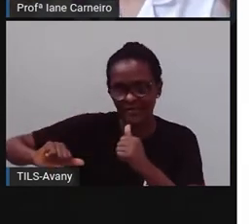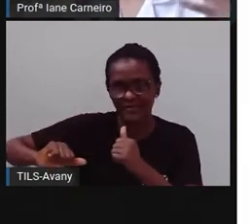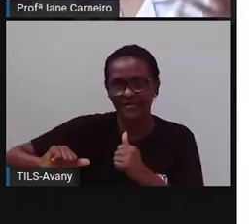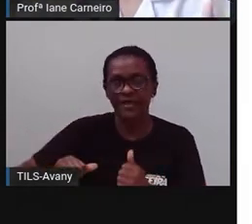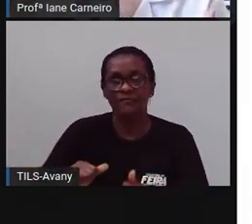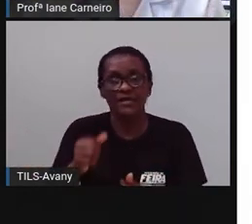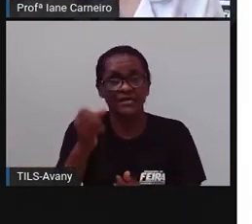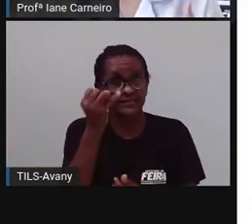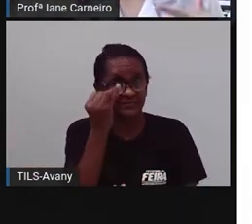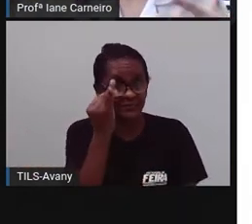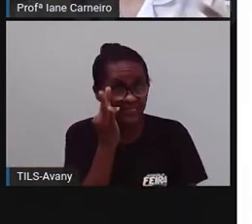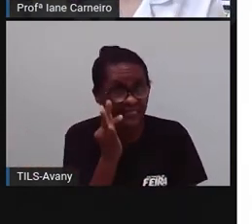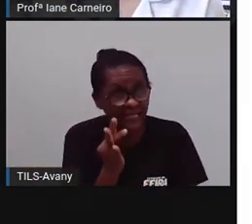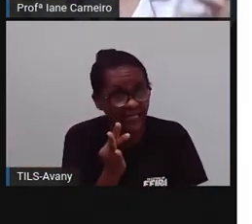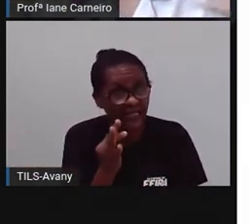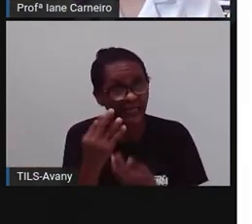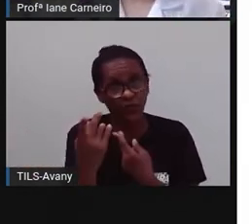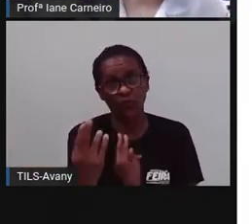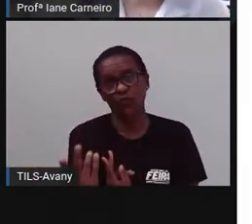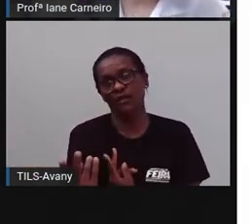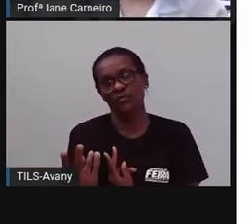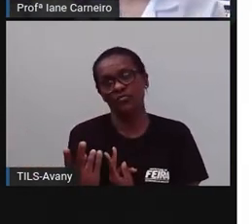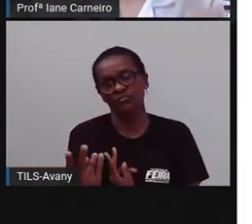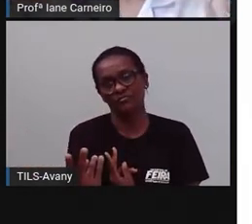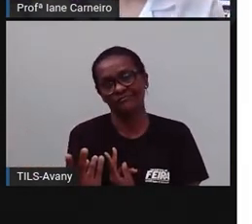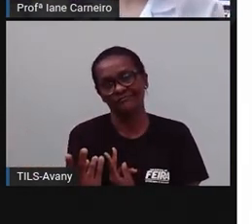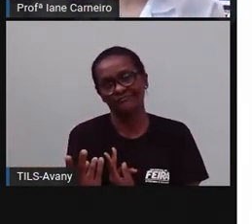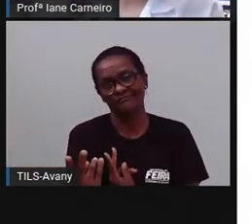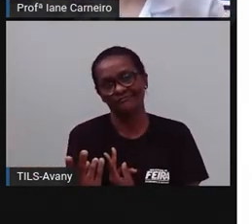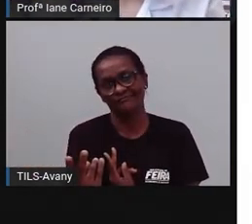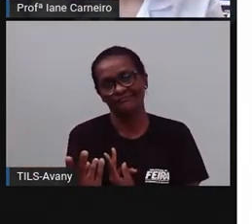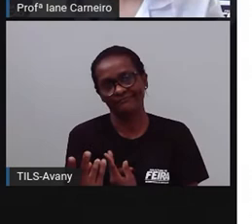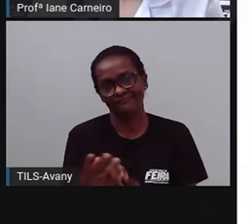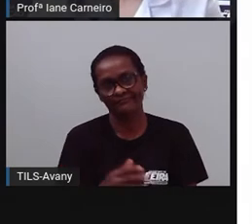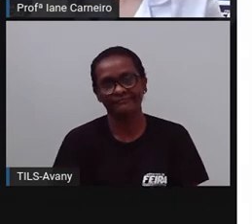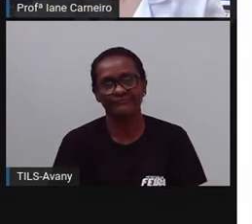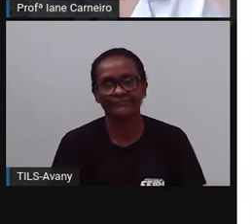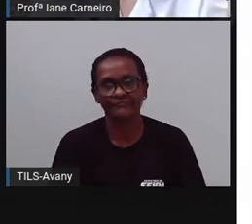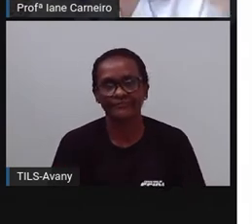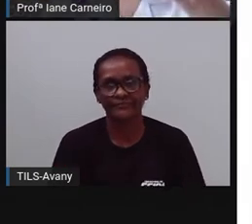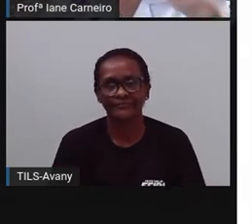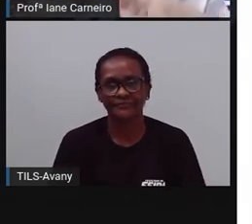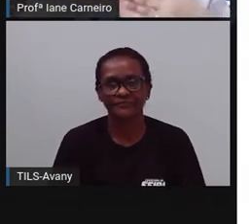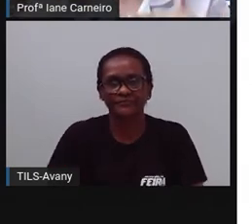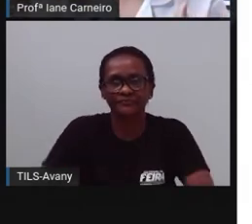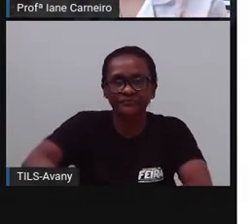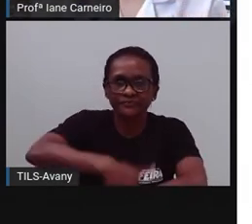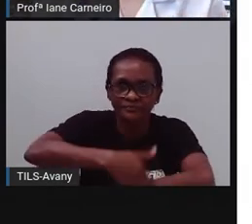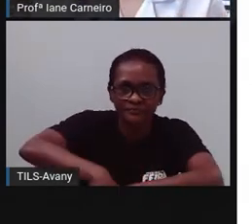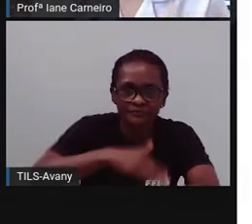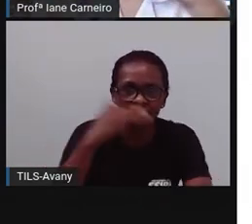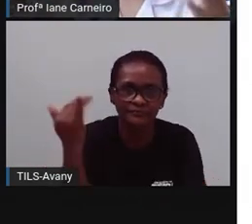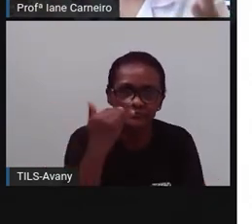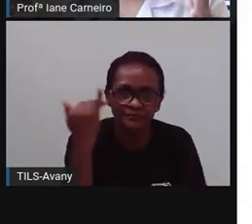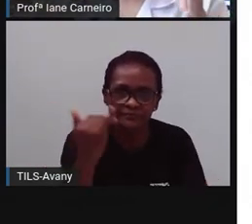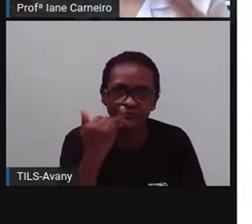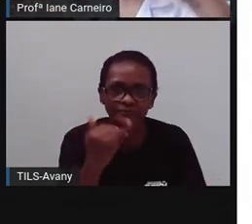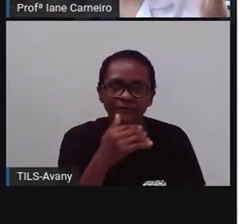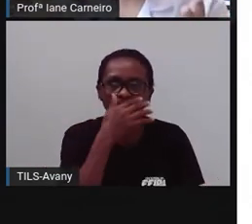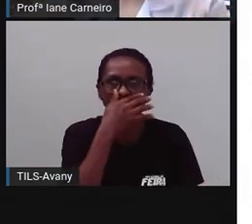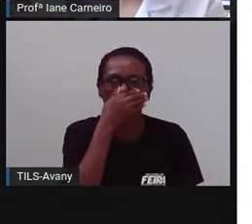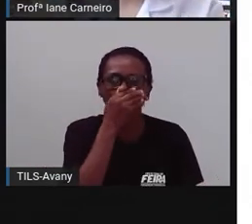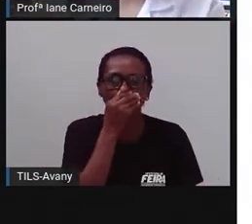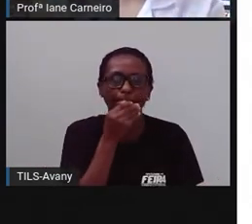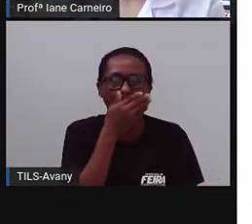as informações objetivo ou a causa mudar o nome do convidado do conjunto de quem tá convidando mas as informações que